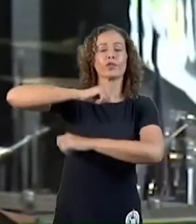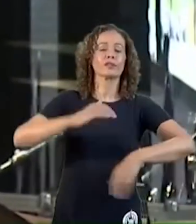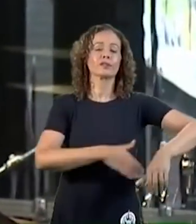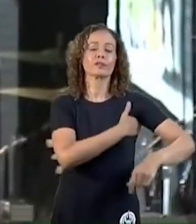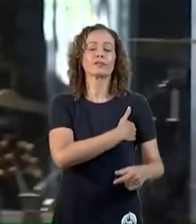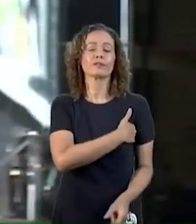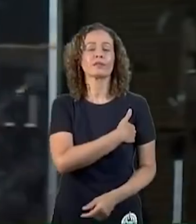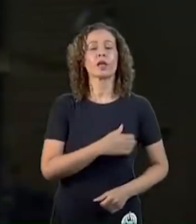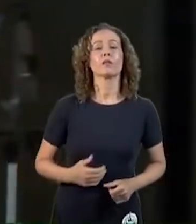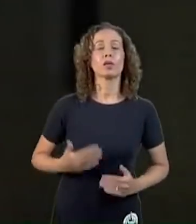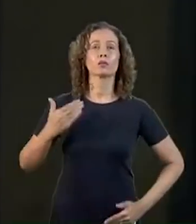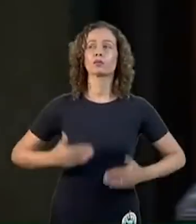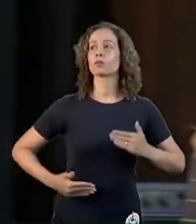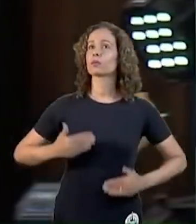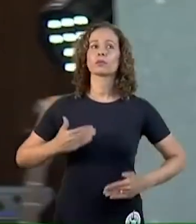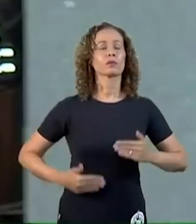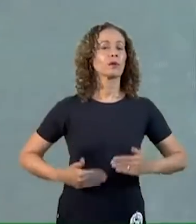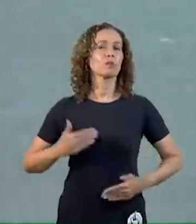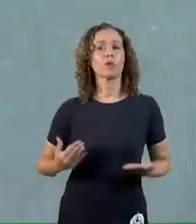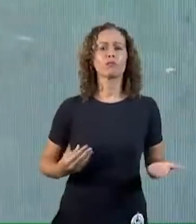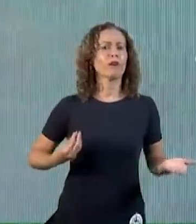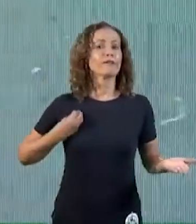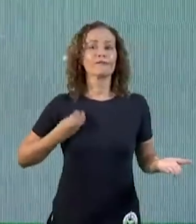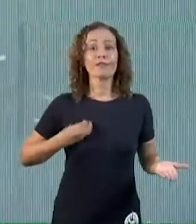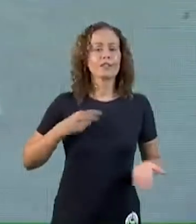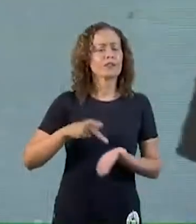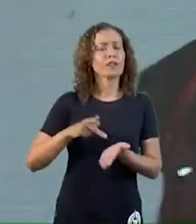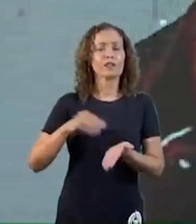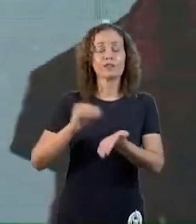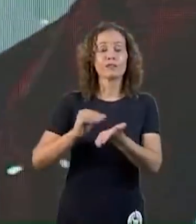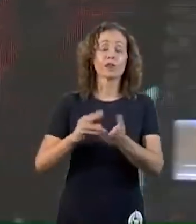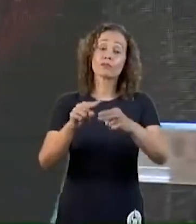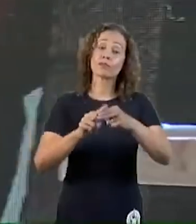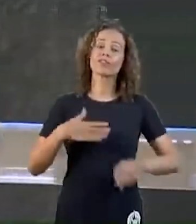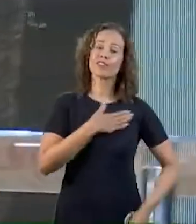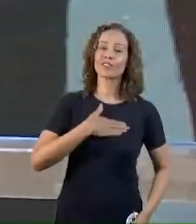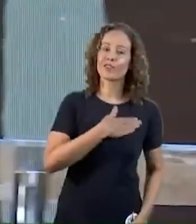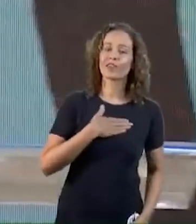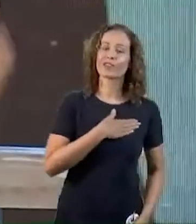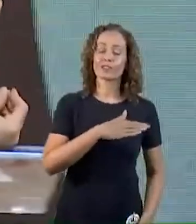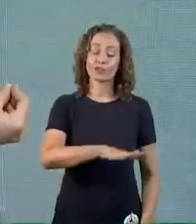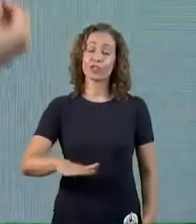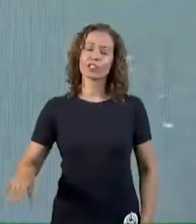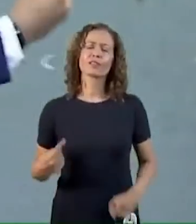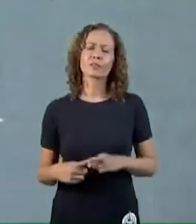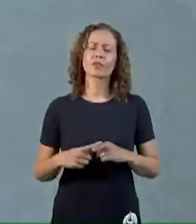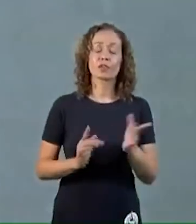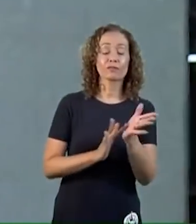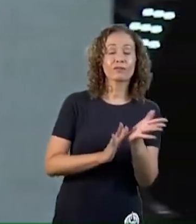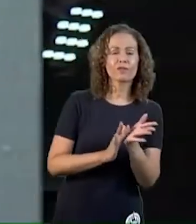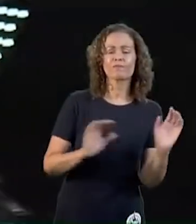robô, mecânico. Não há vida. Por isso que eu gosto de criança. As crianças, elas não conseguem fingir. Elas